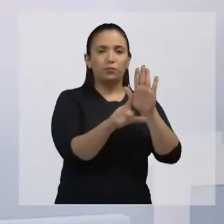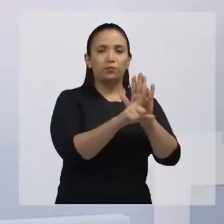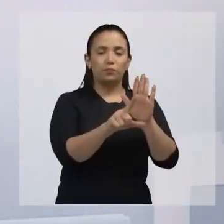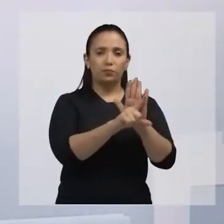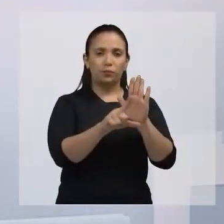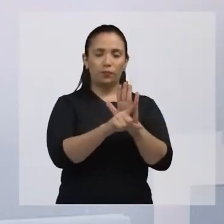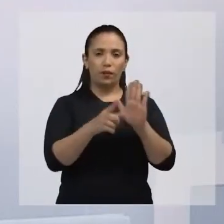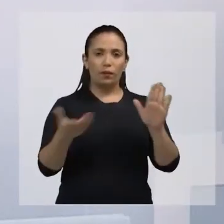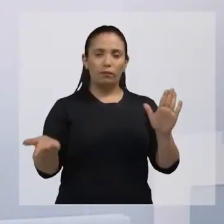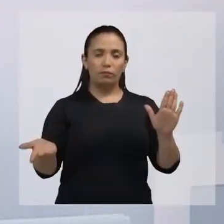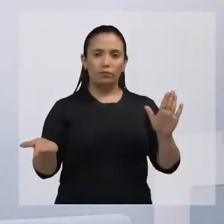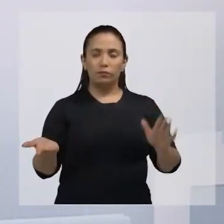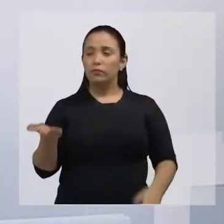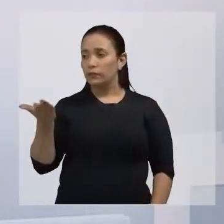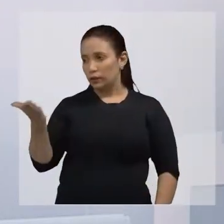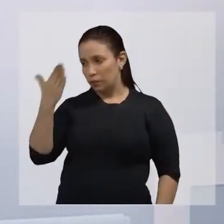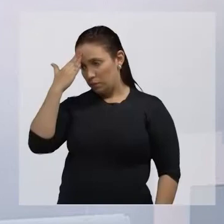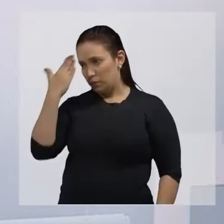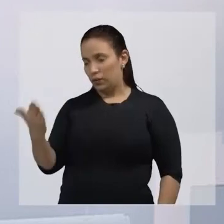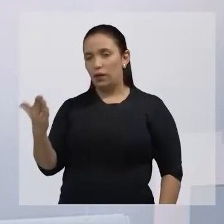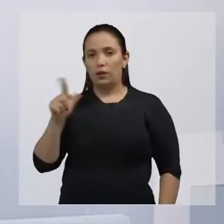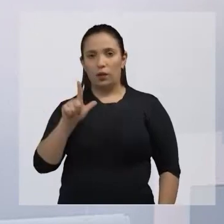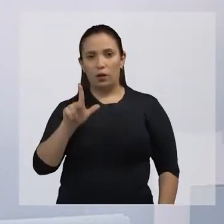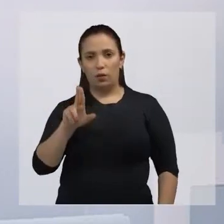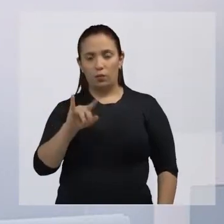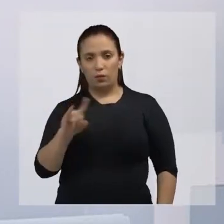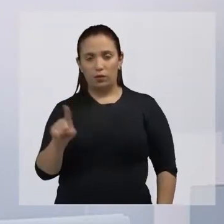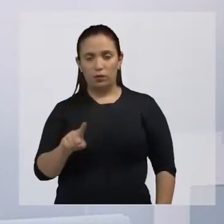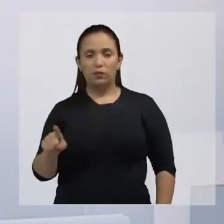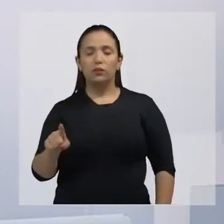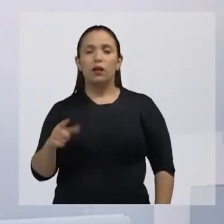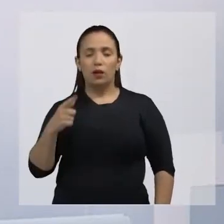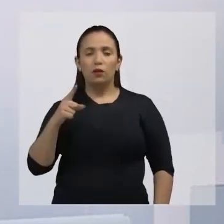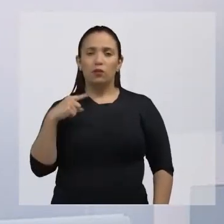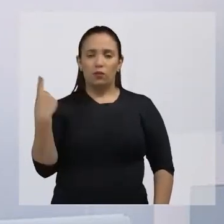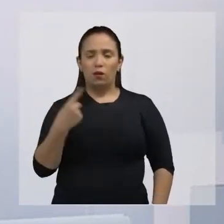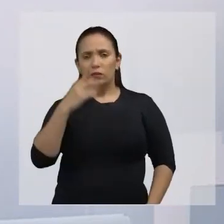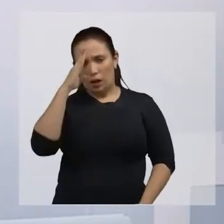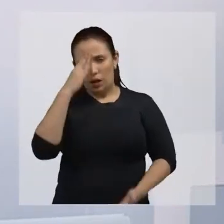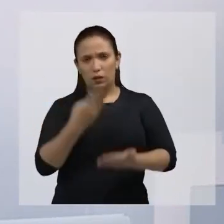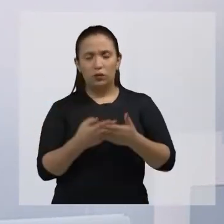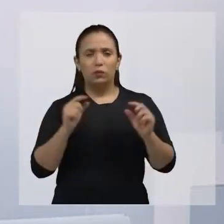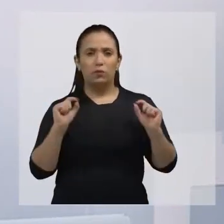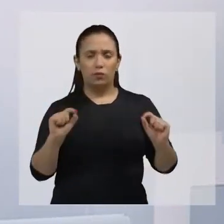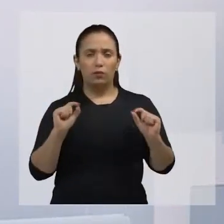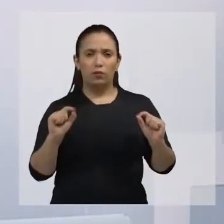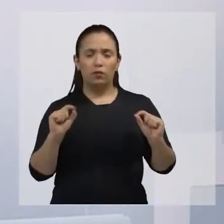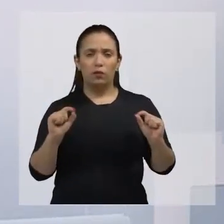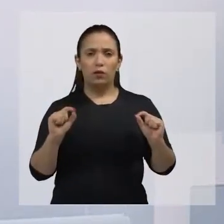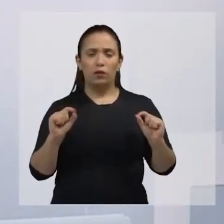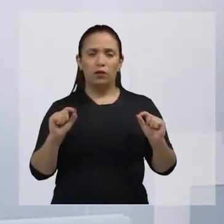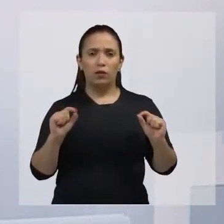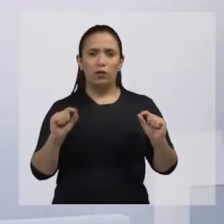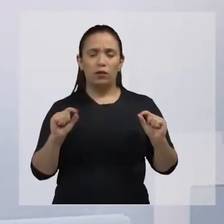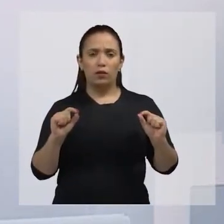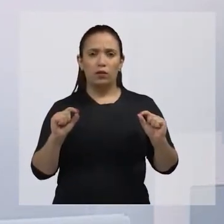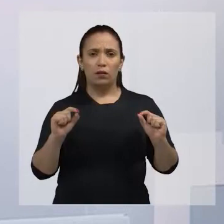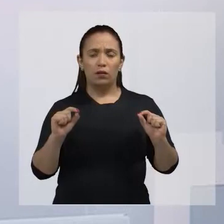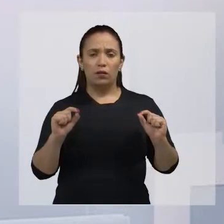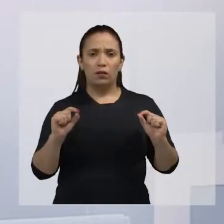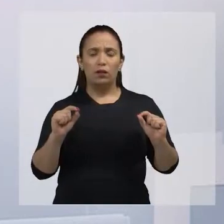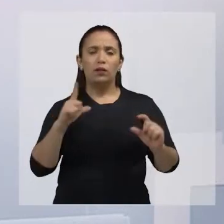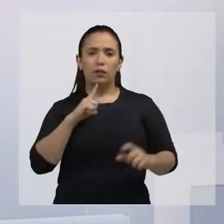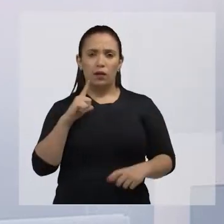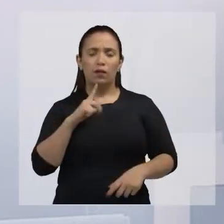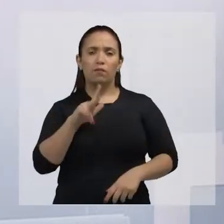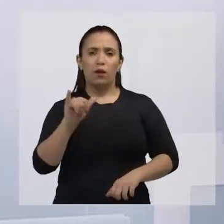Luiz, Carlos, obrigado, né? Eu agradeço e acreditamos que, querendo ou não, os debates deverão